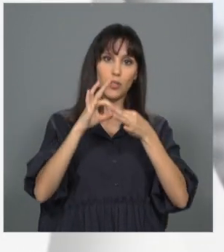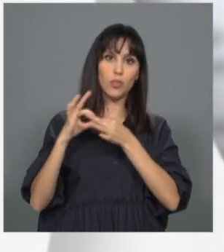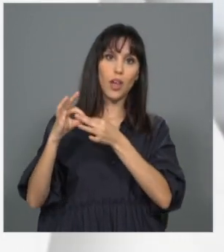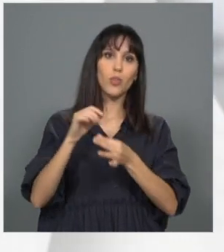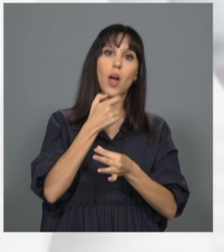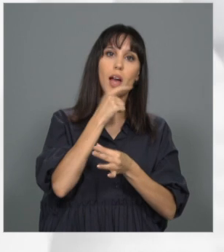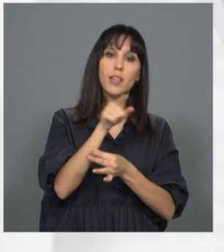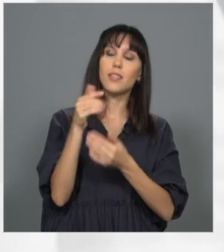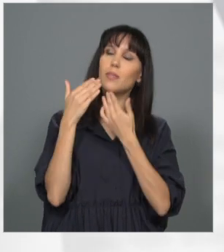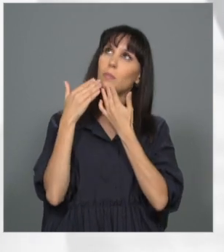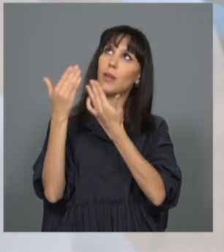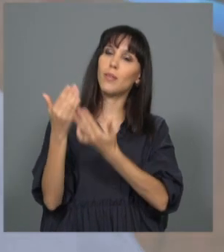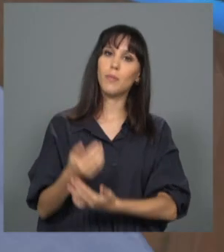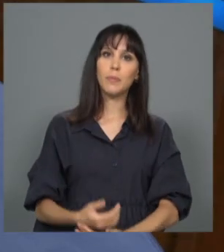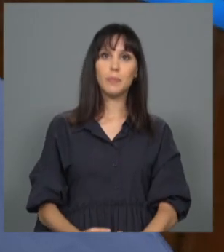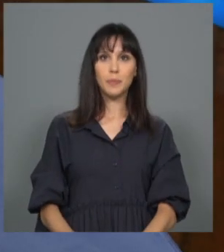pedem.